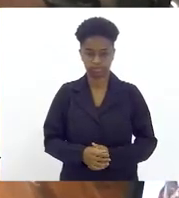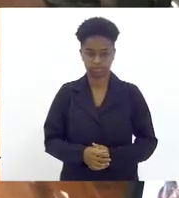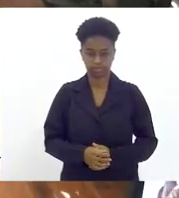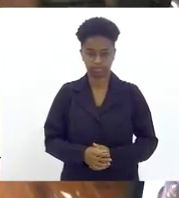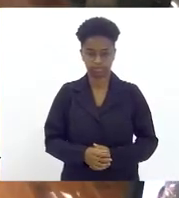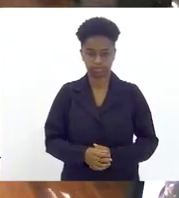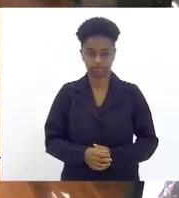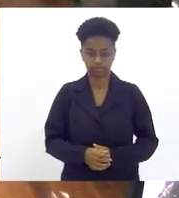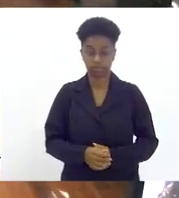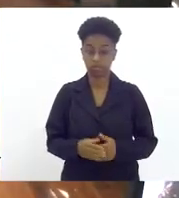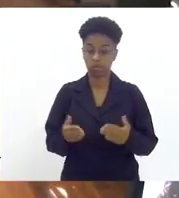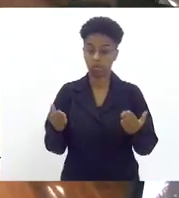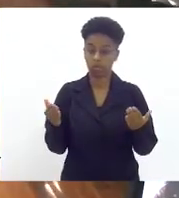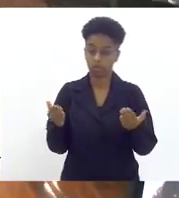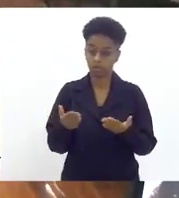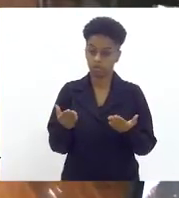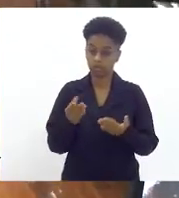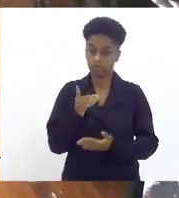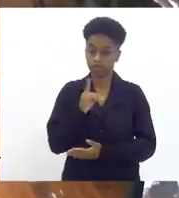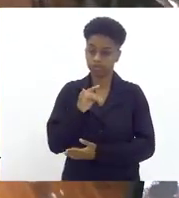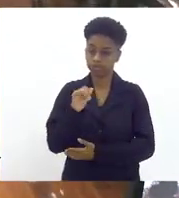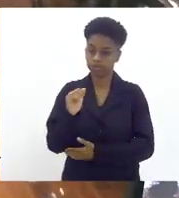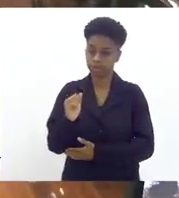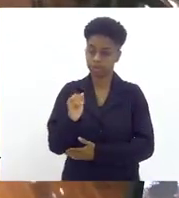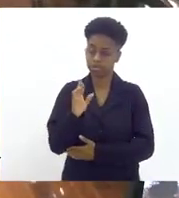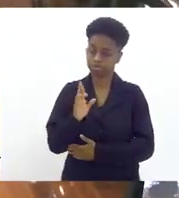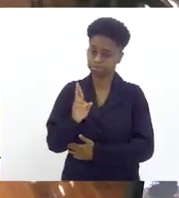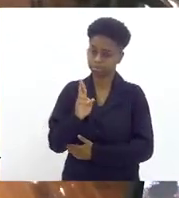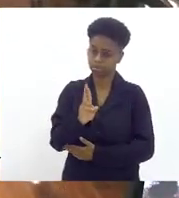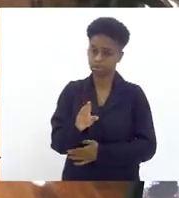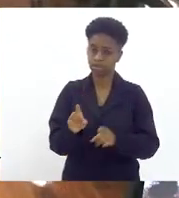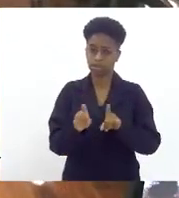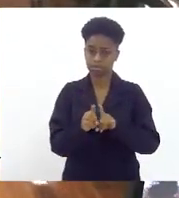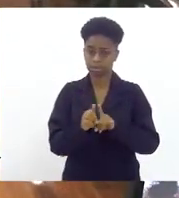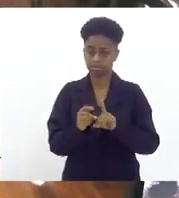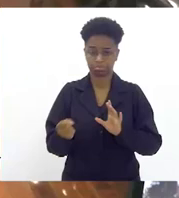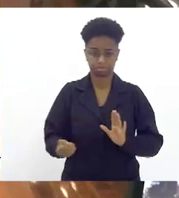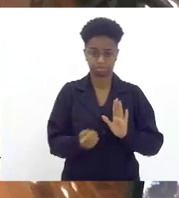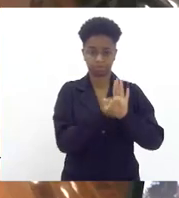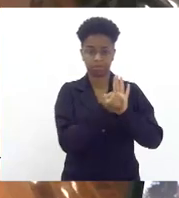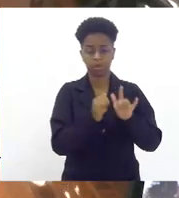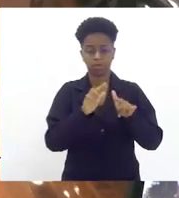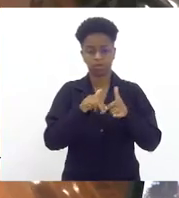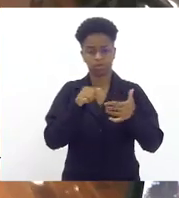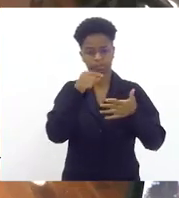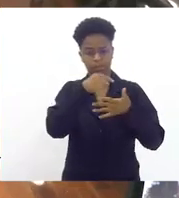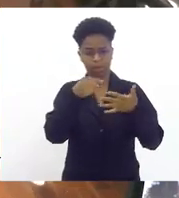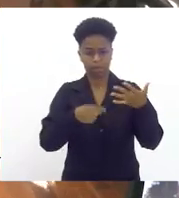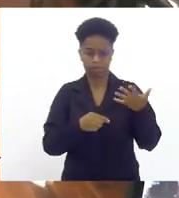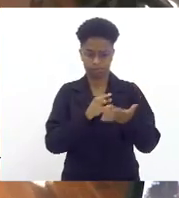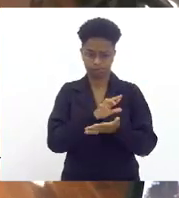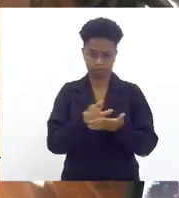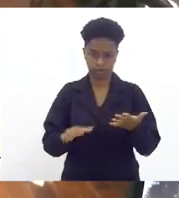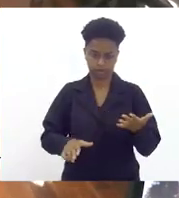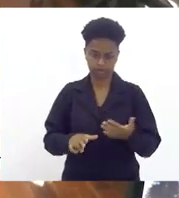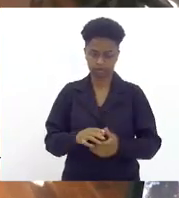Hoje é um dia muito representativo e muito simbólico por uma série de razões.